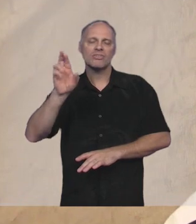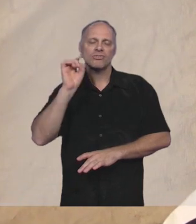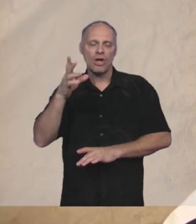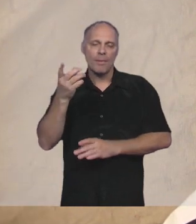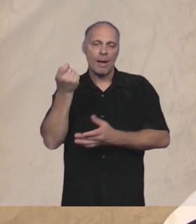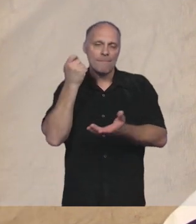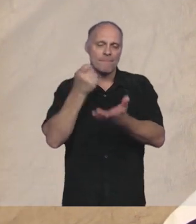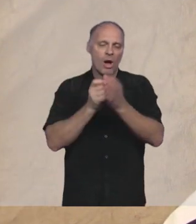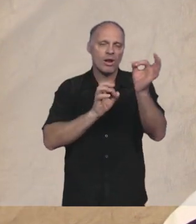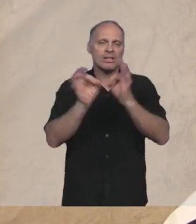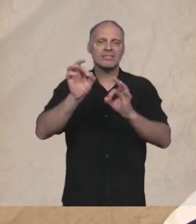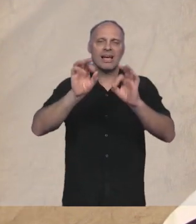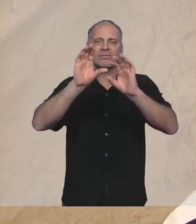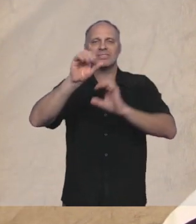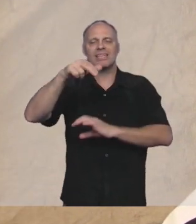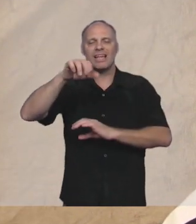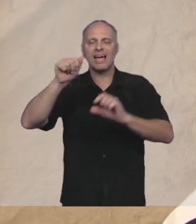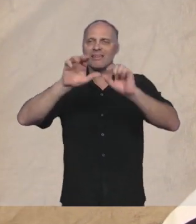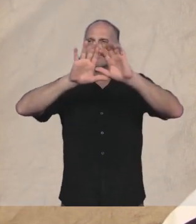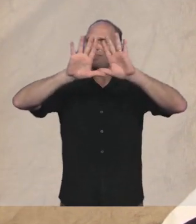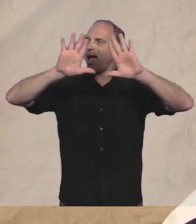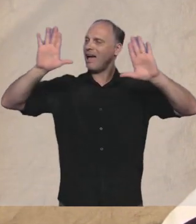todas as representações possíveis